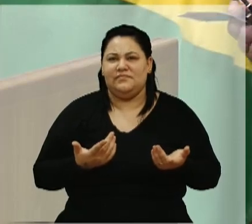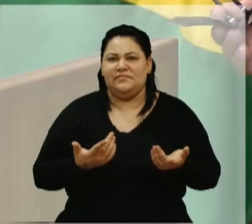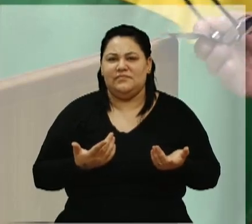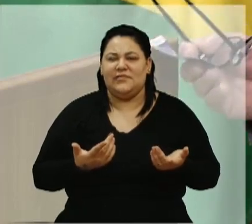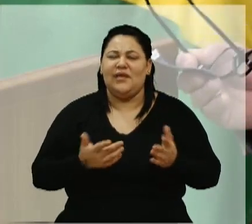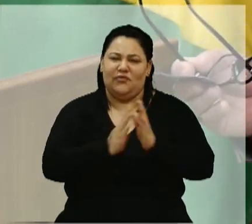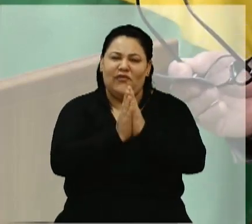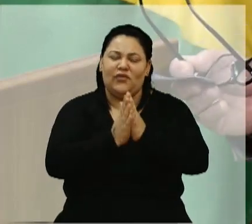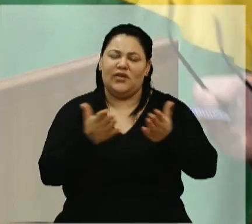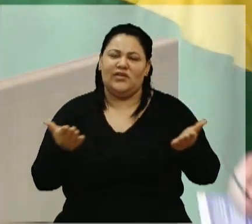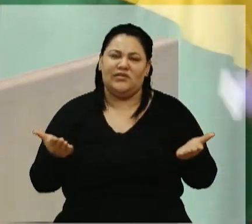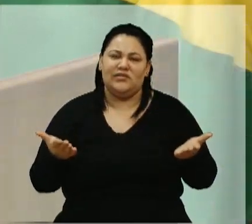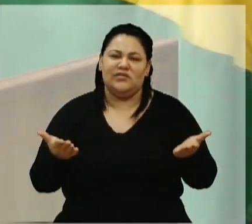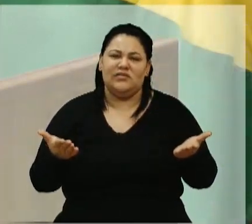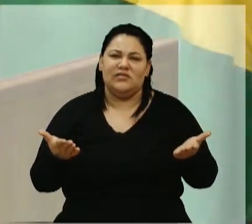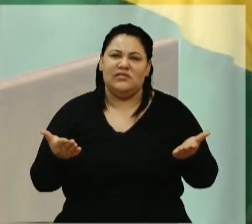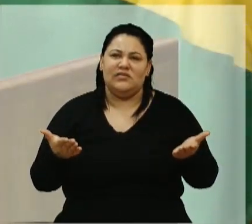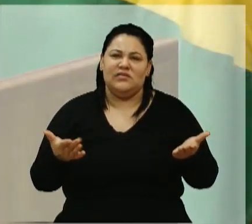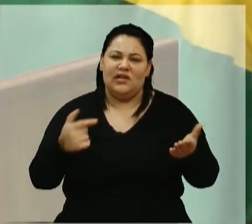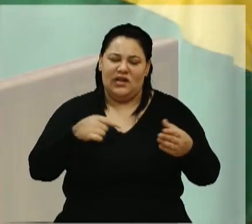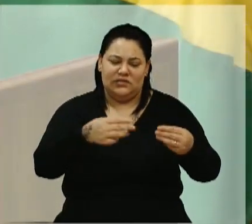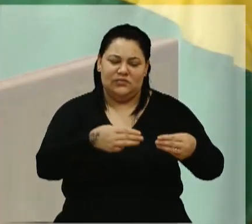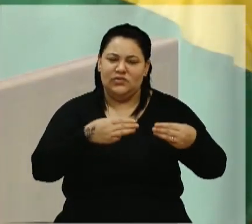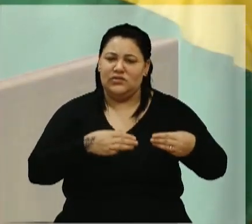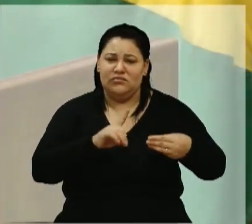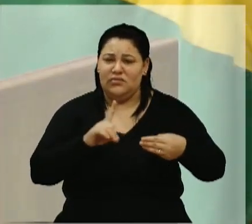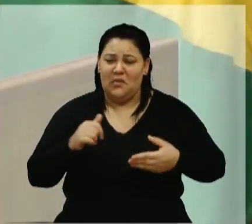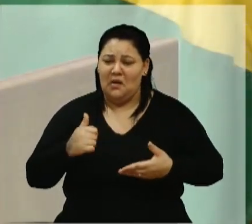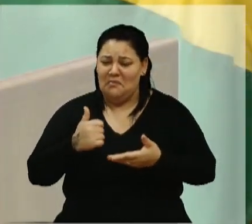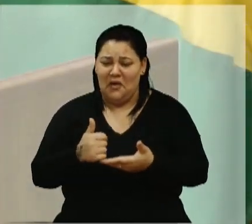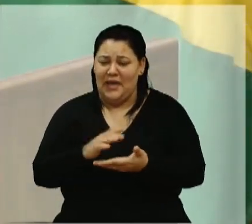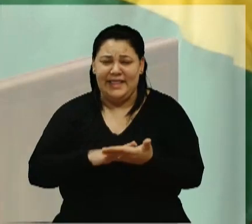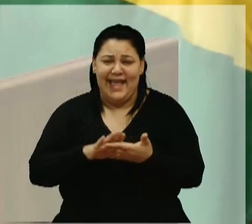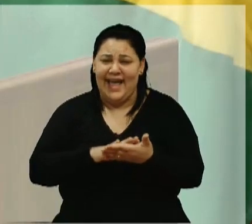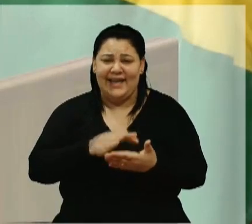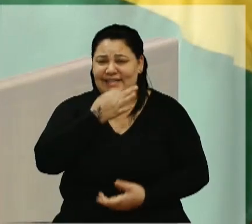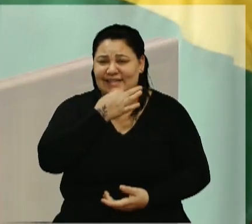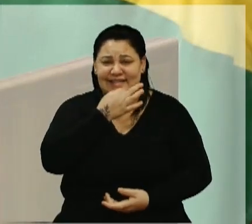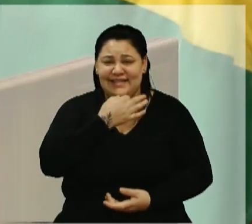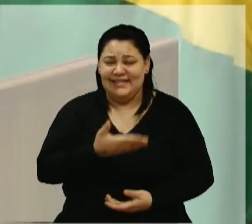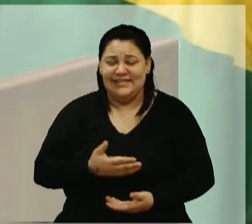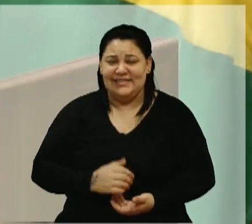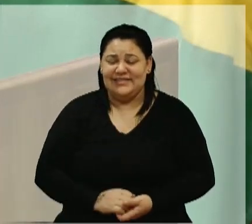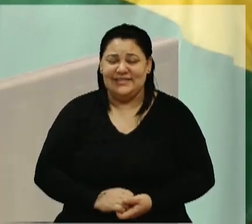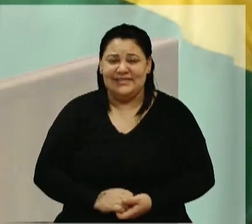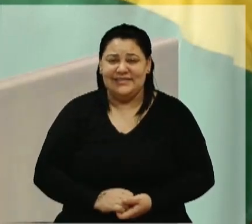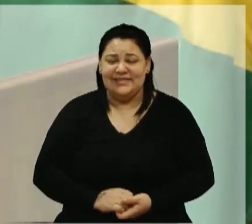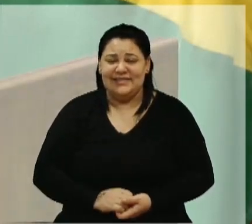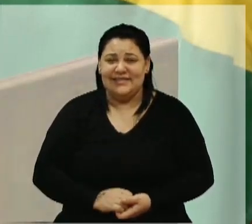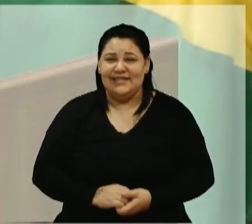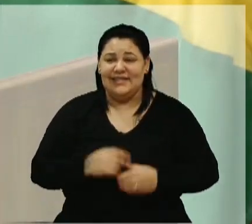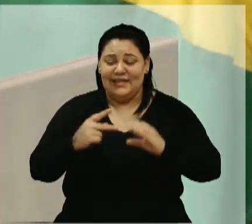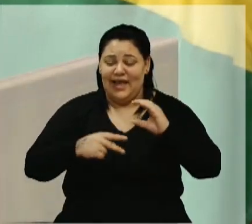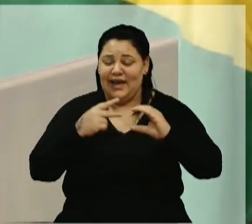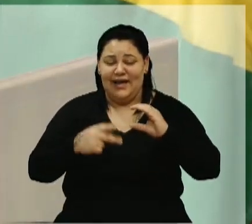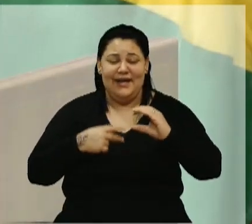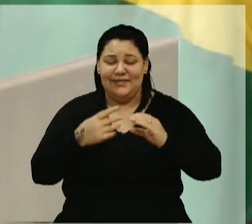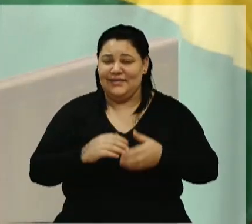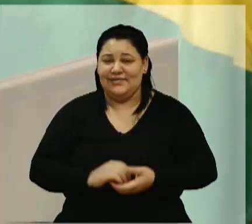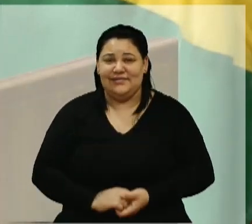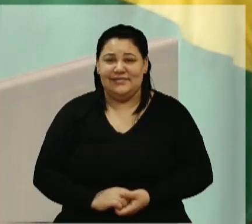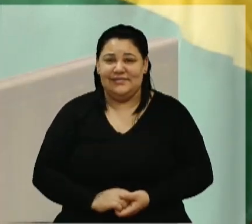né? Essa moção não contribui nada para essa cidade nem para essa casa. Não está na